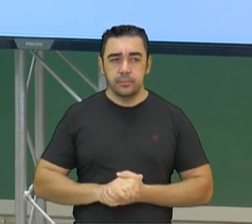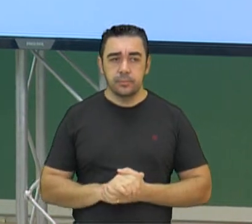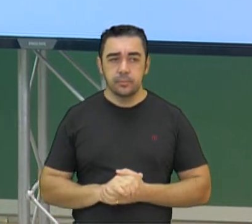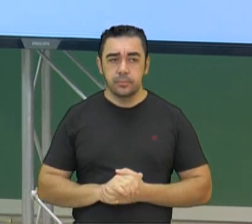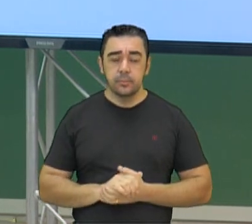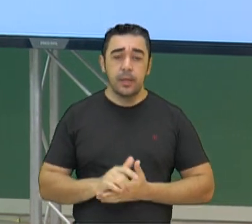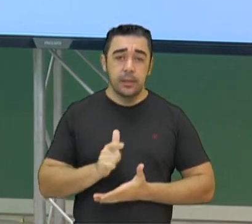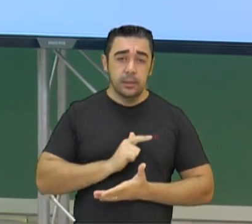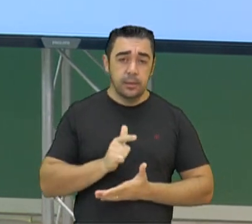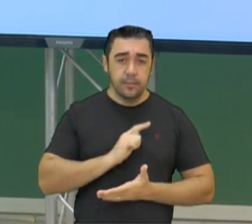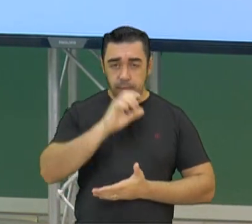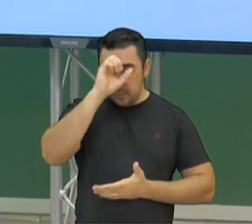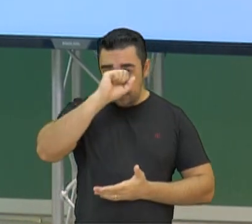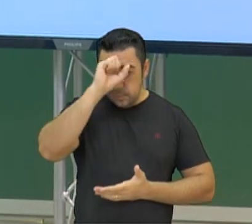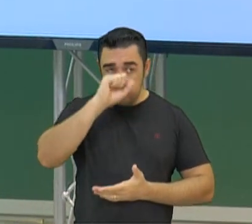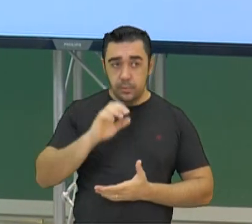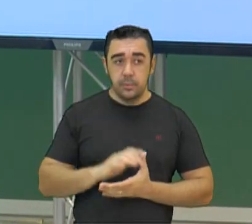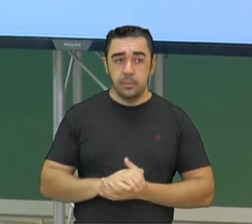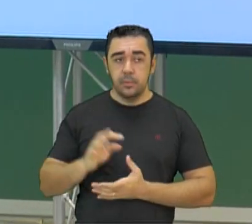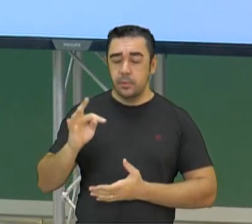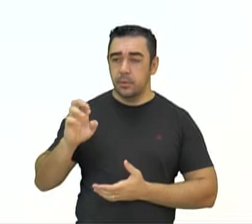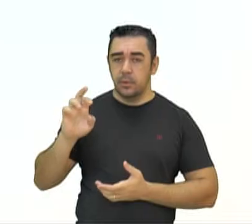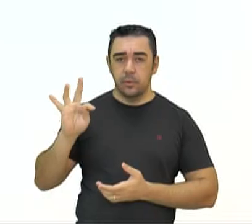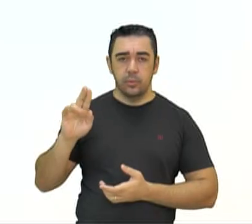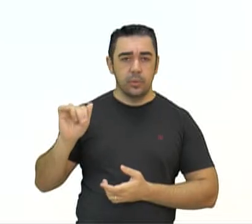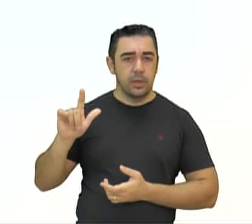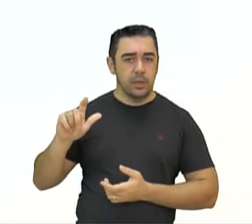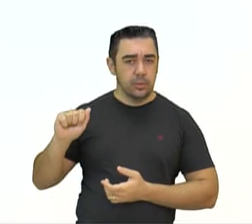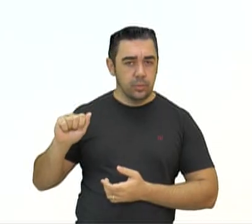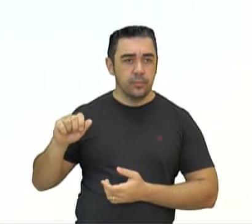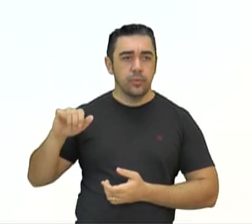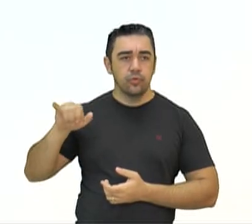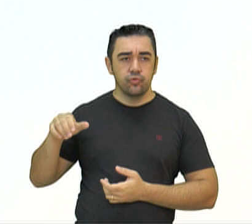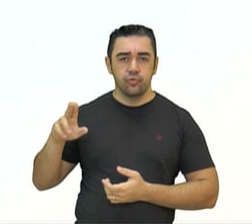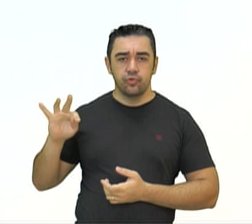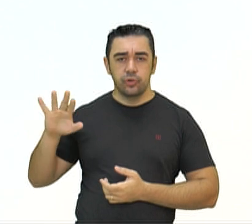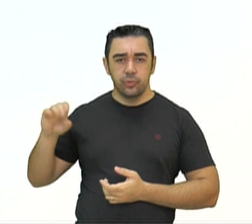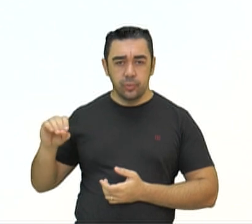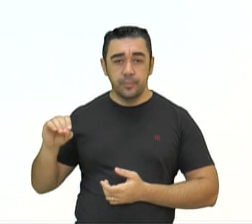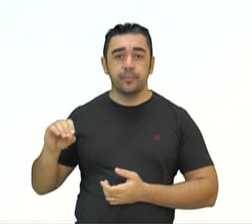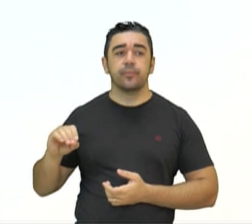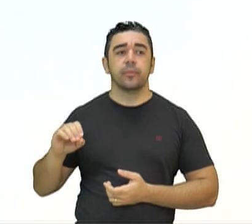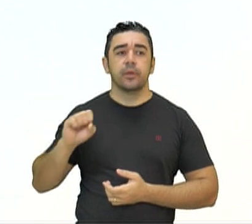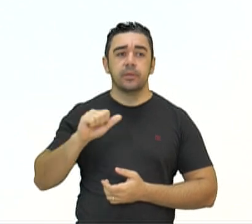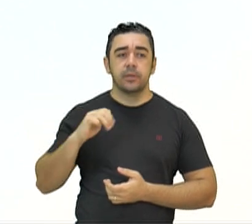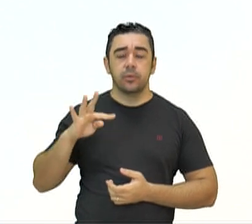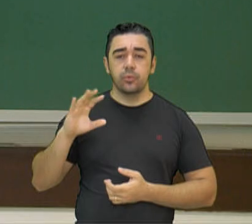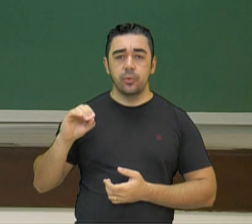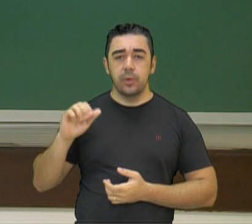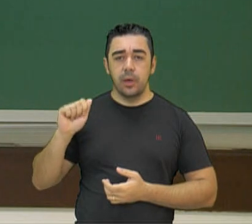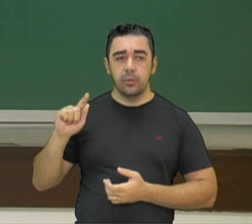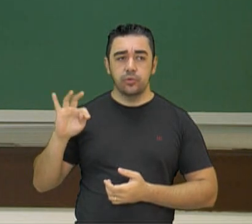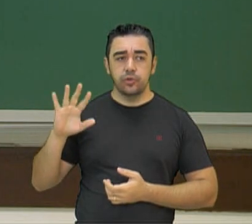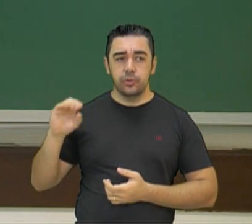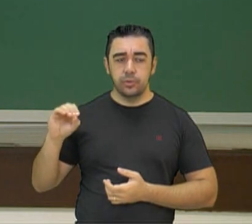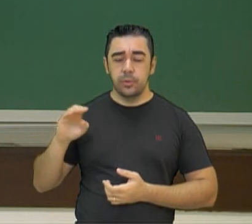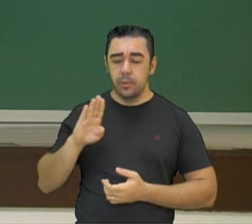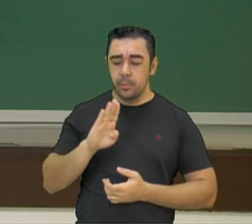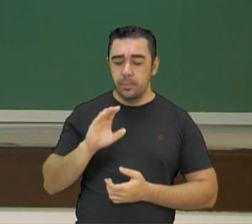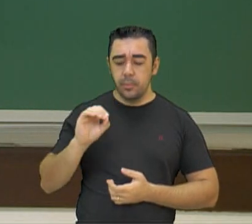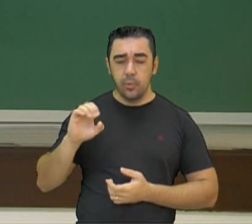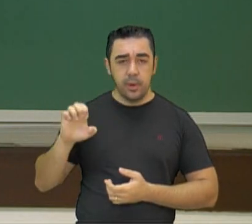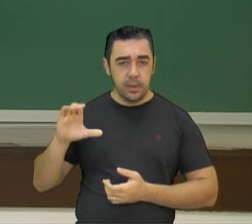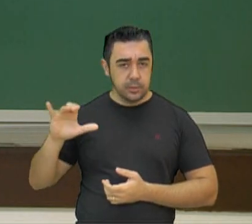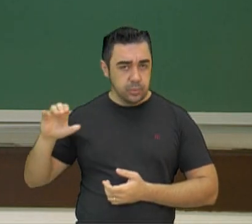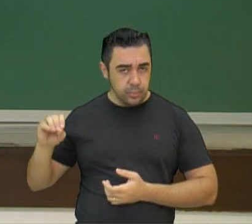Nessa aula, então, vamos aprender sobre Tertuliano e Justino, Santo Agostinho e Boécio. Caro